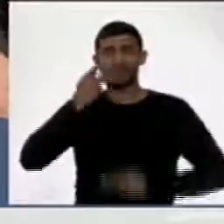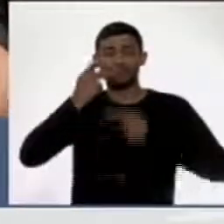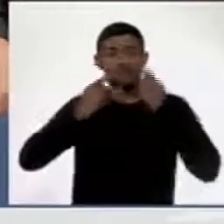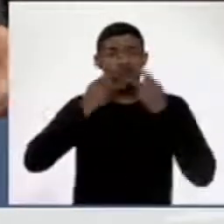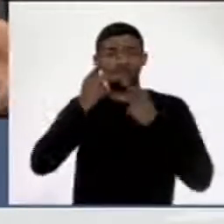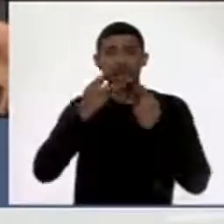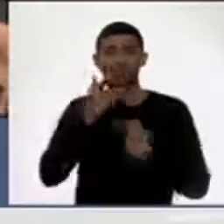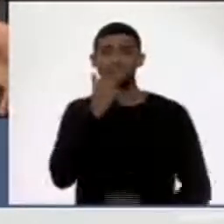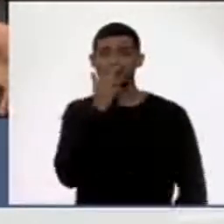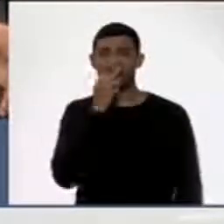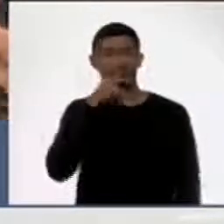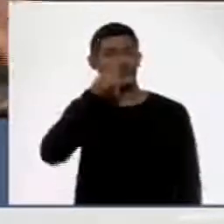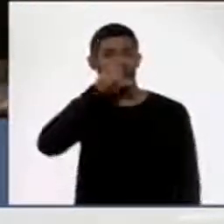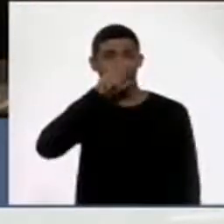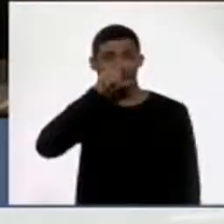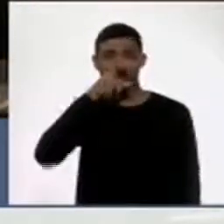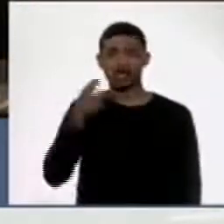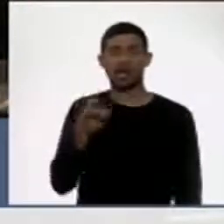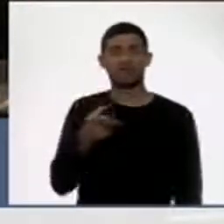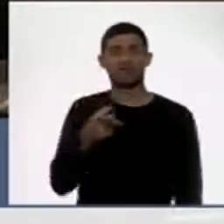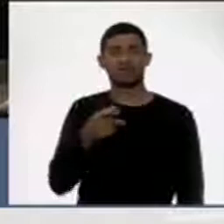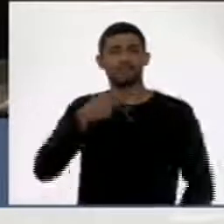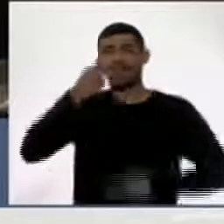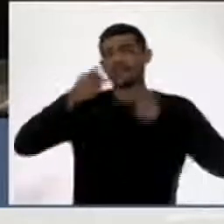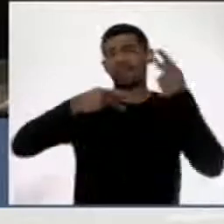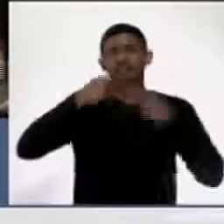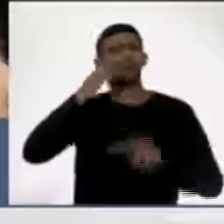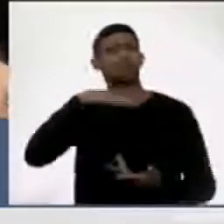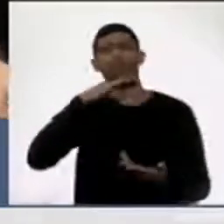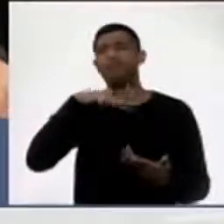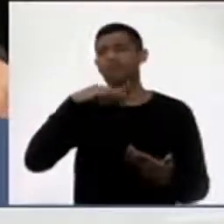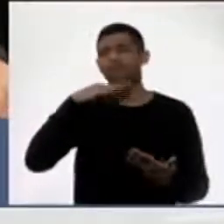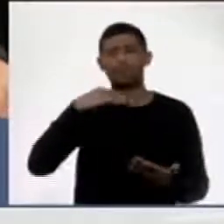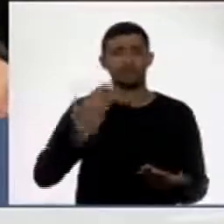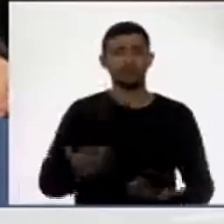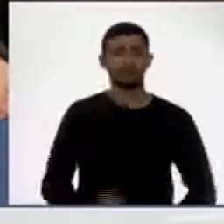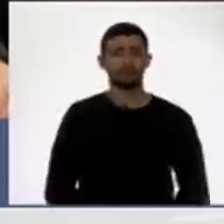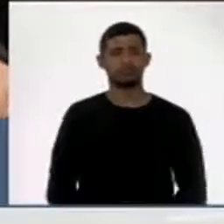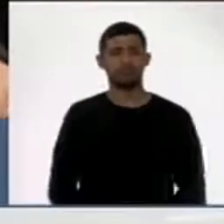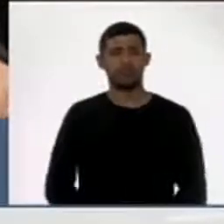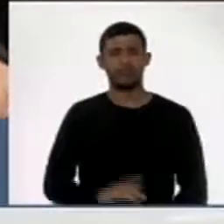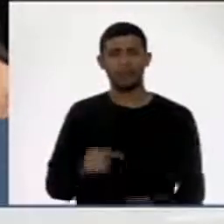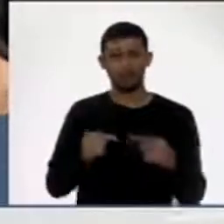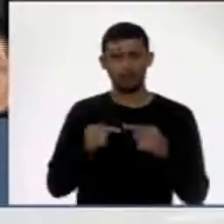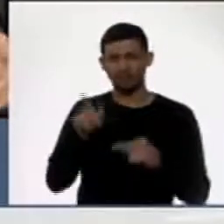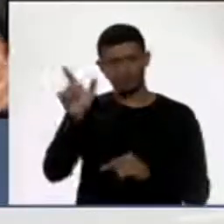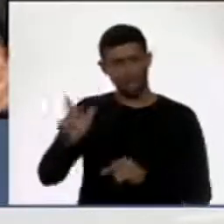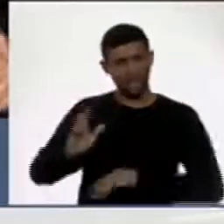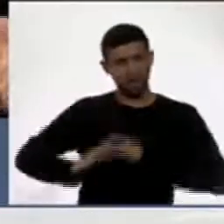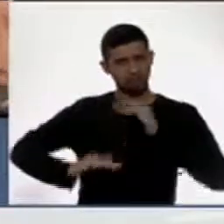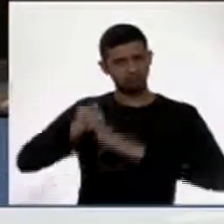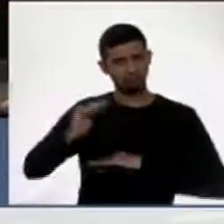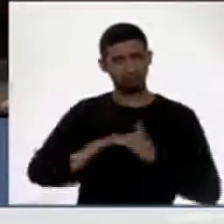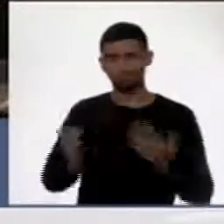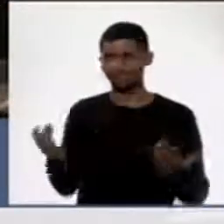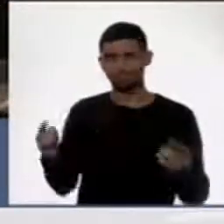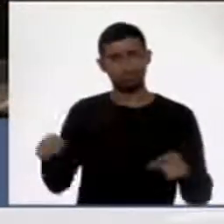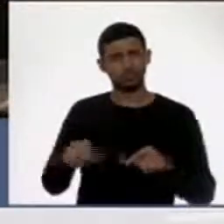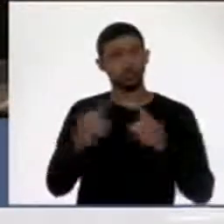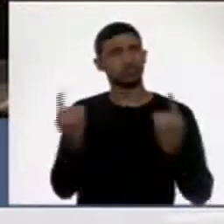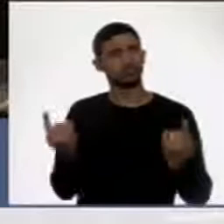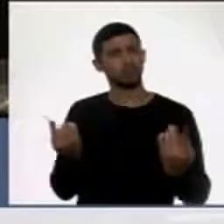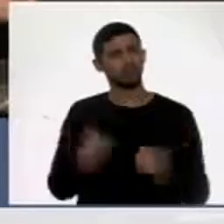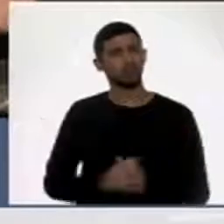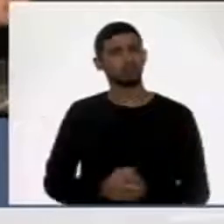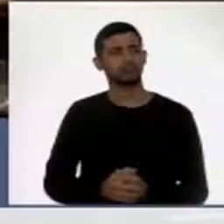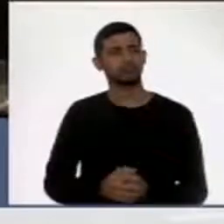papagaio, quando não é essa a função precípua de cada um. Então, estamos